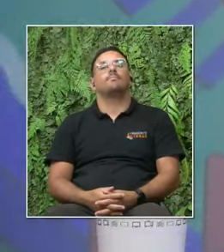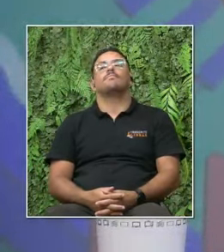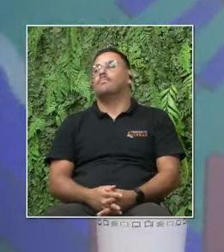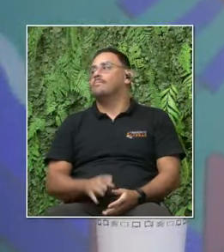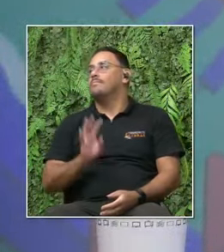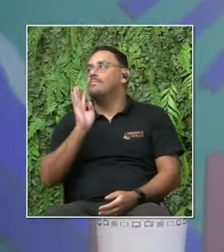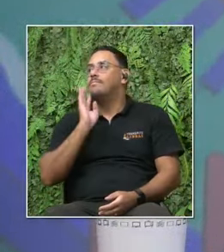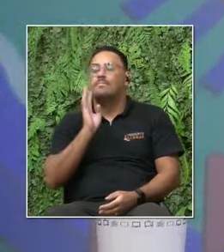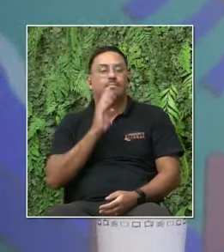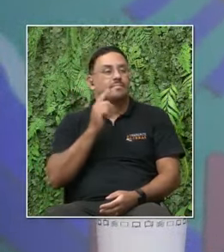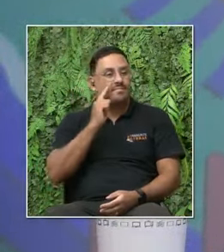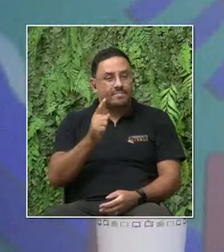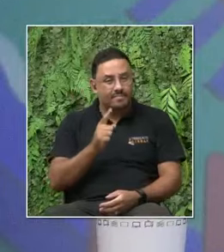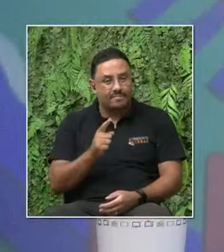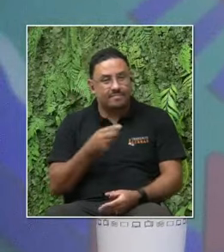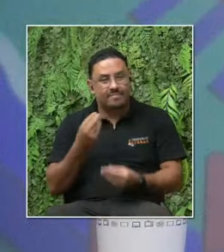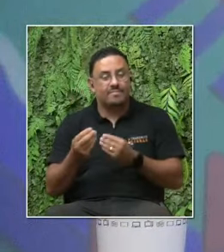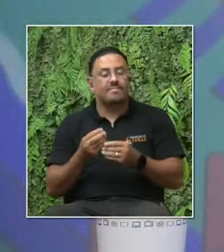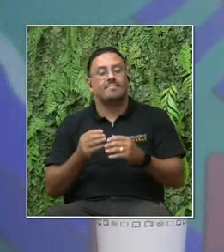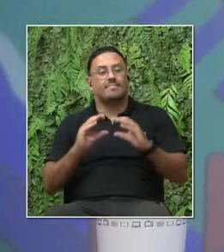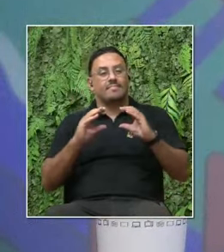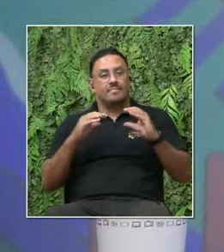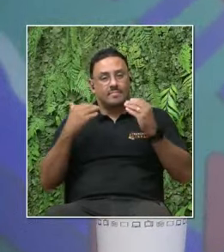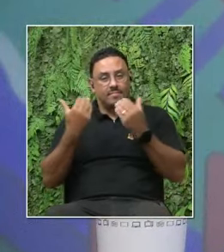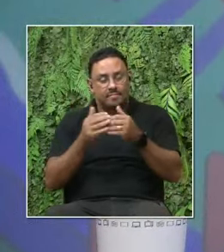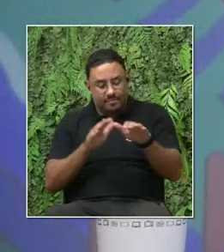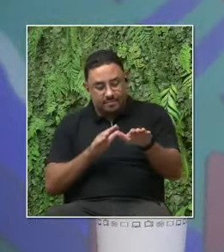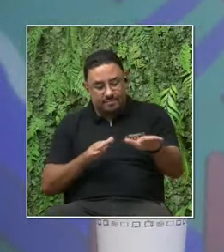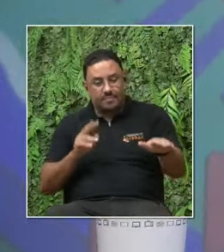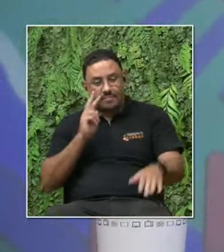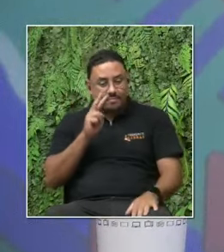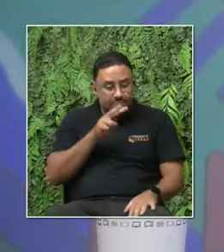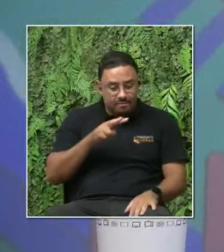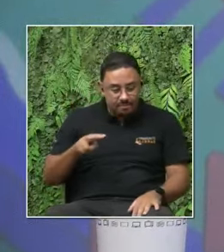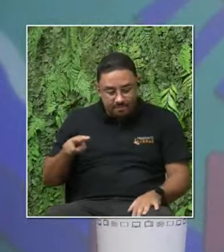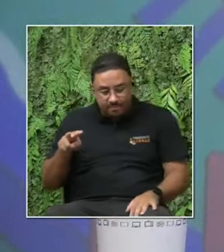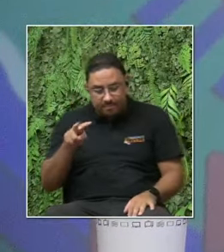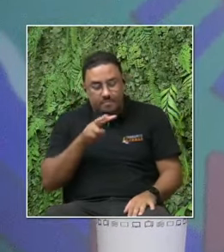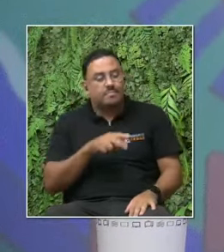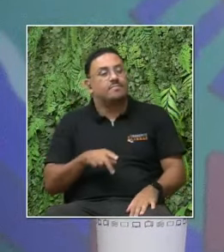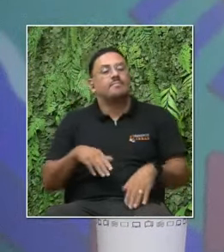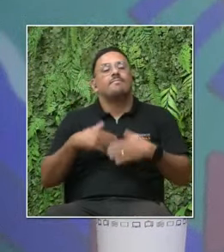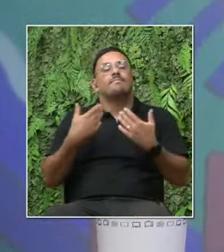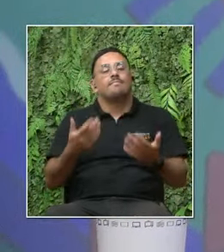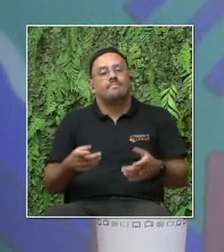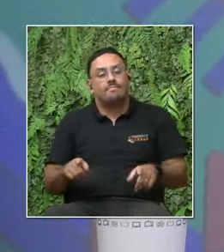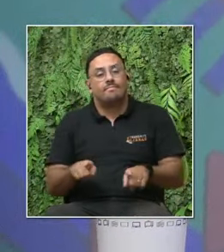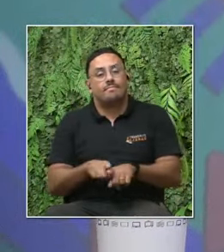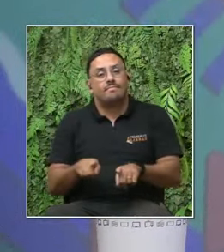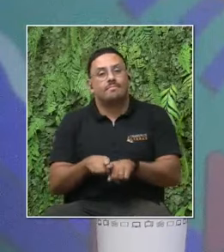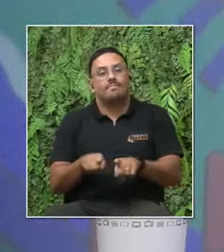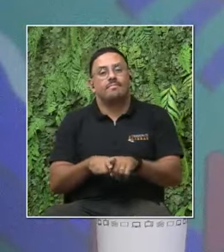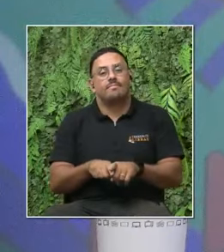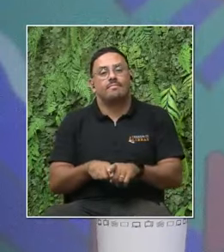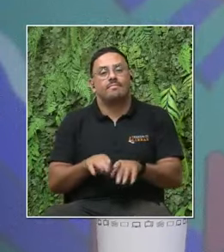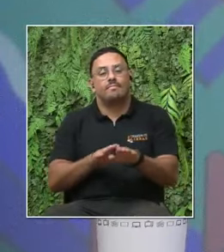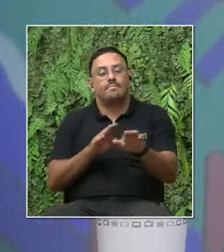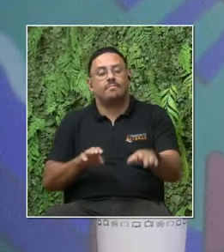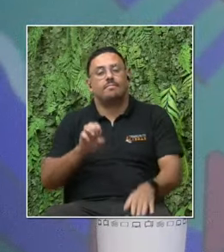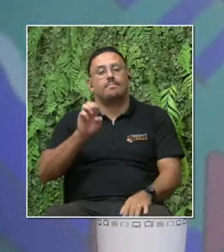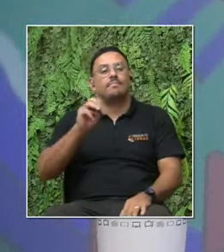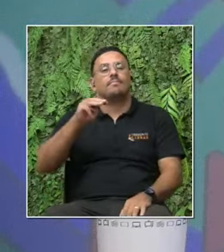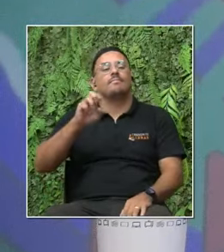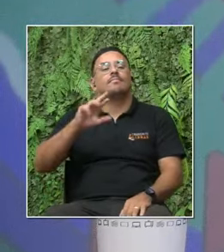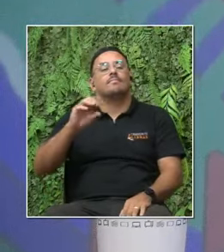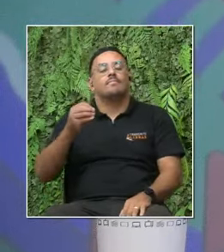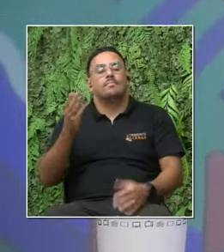legal aí as imagens né do Mineirão cada vez mais bonito visto de cima e o trânsito com o nosso repórter Emerson